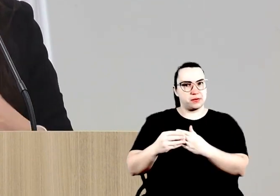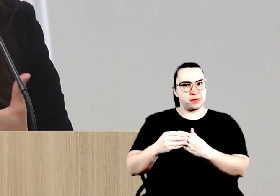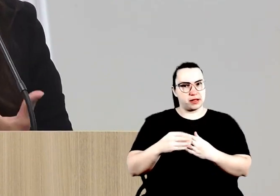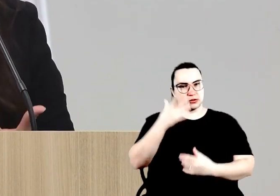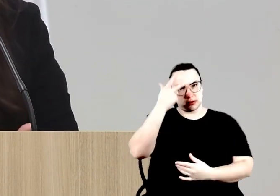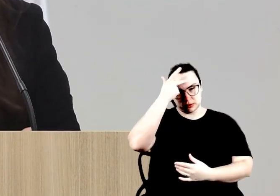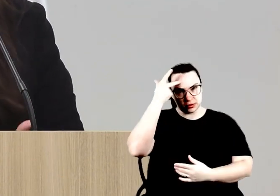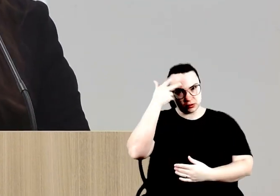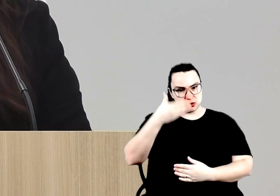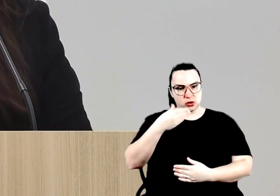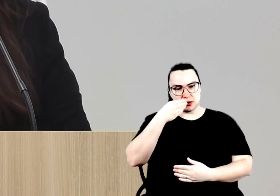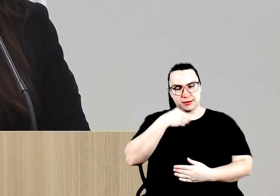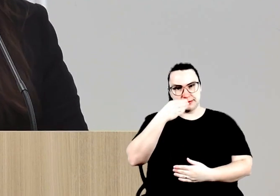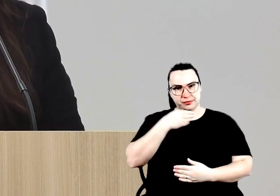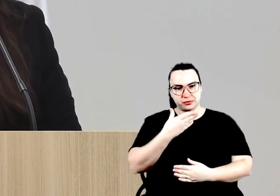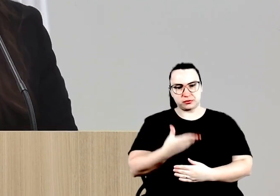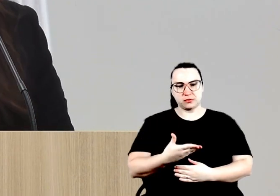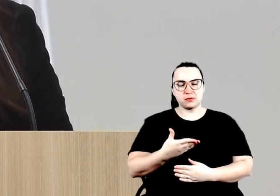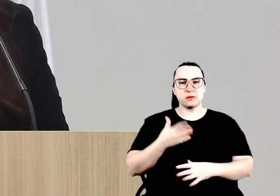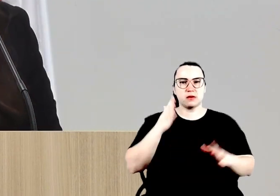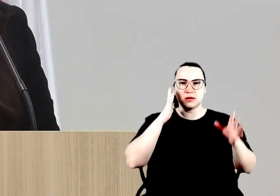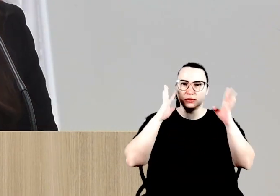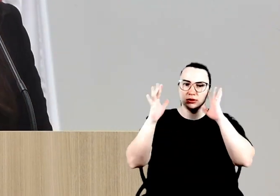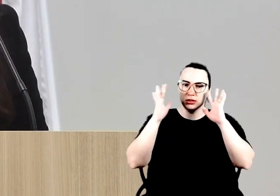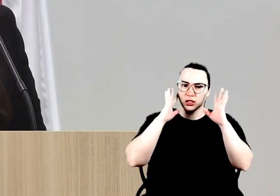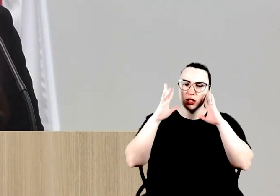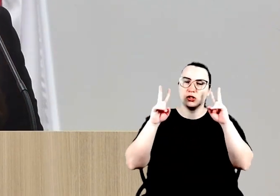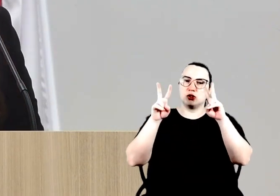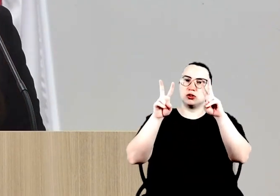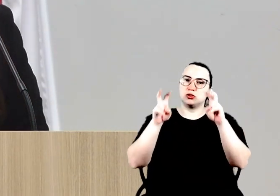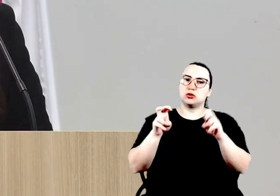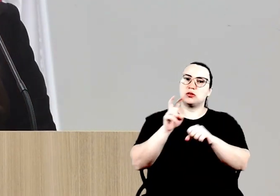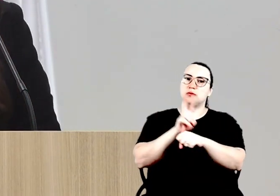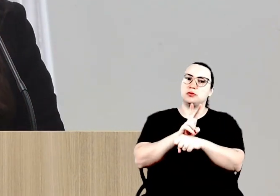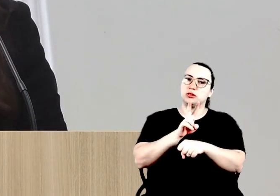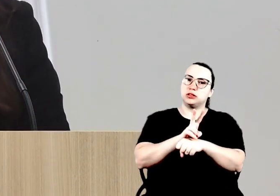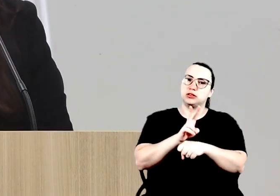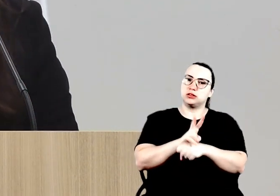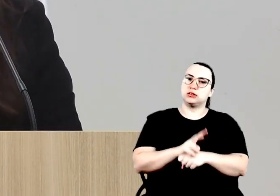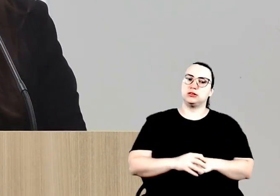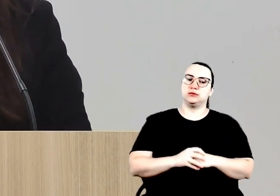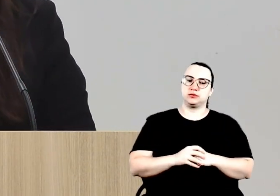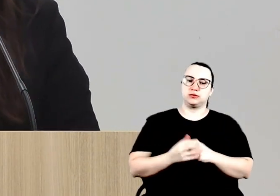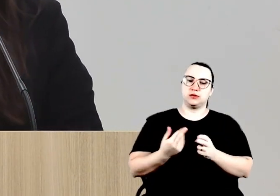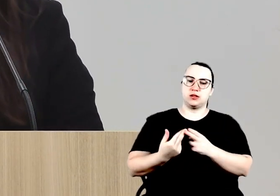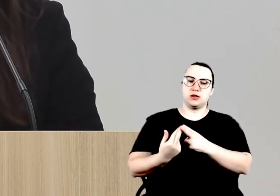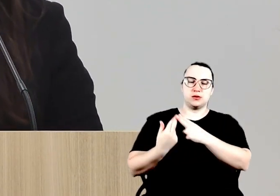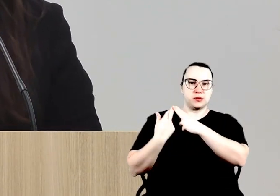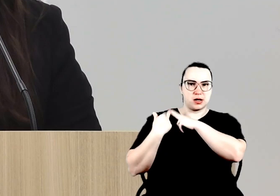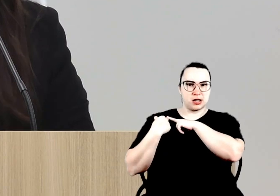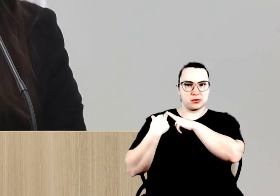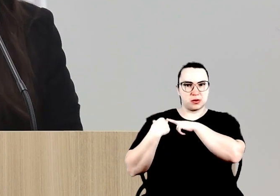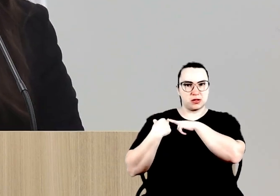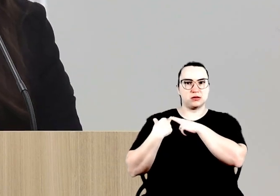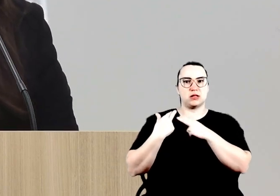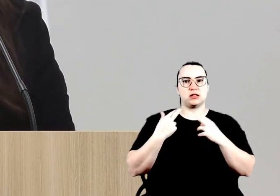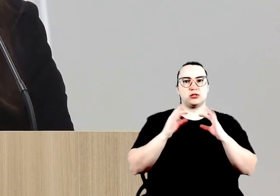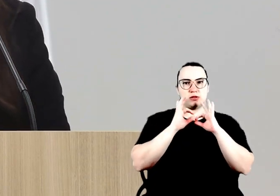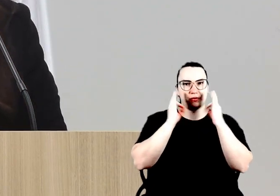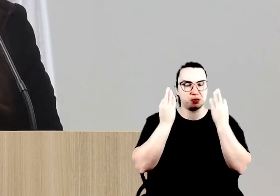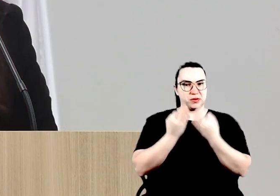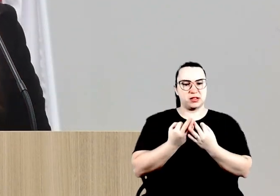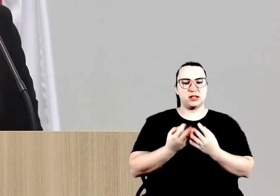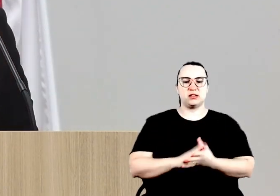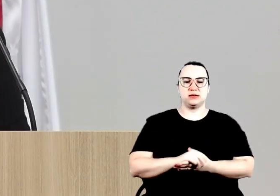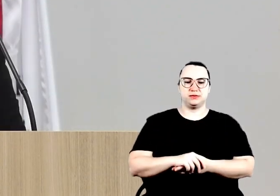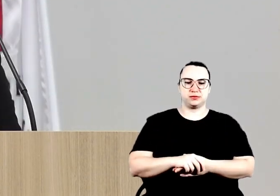trabalho reflexivo com essa família sobre a função protetiva, sobre a responsabilidade parental. Nós